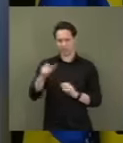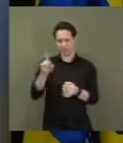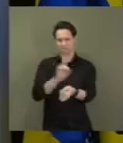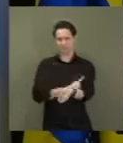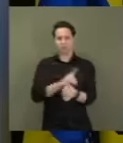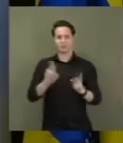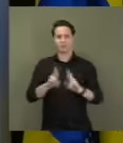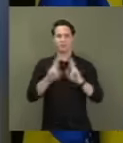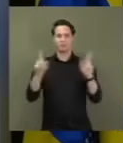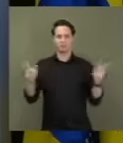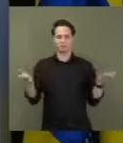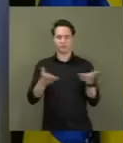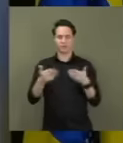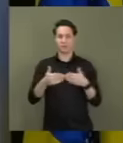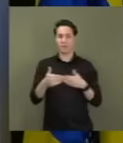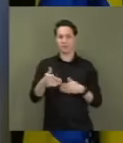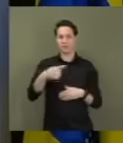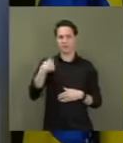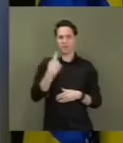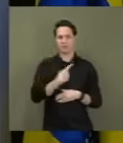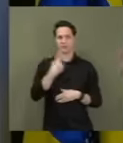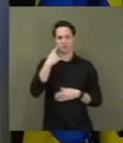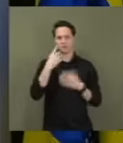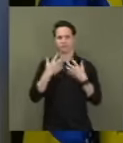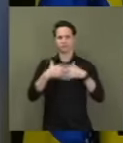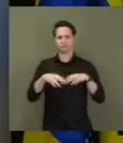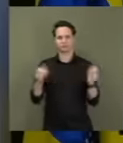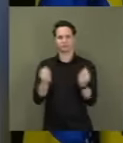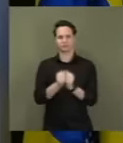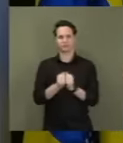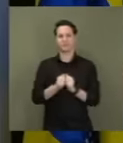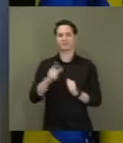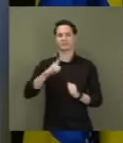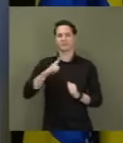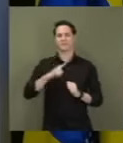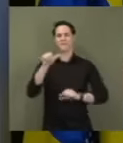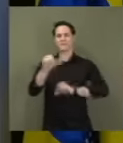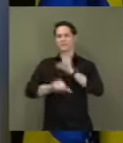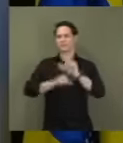diferente? Porque mudou o governo? Porque virou situação?